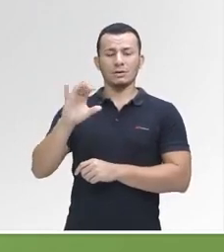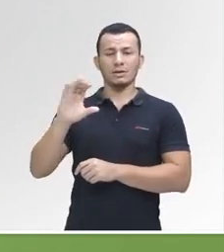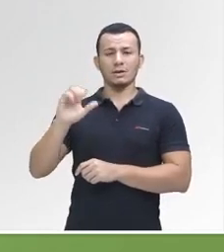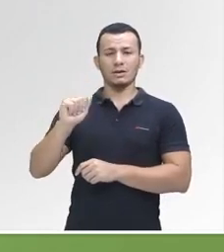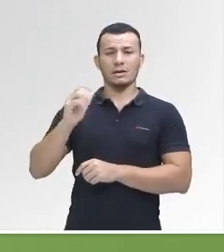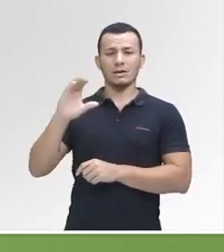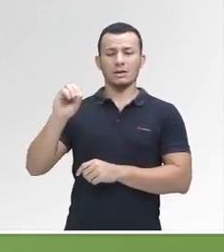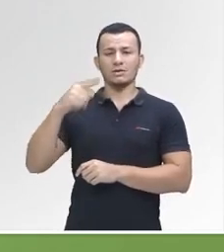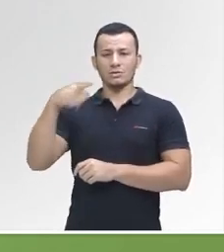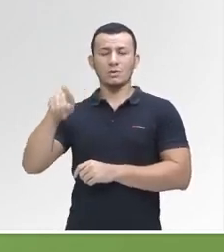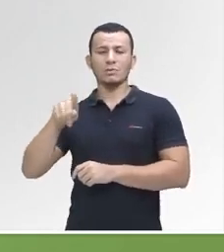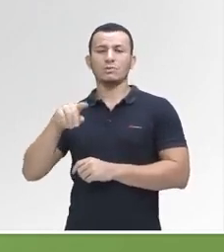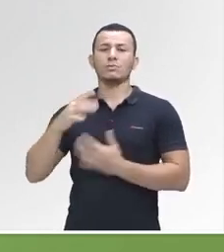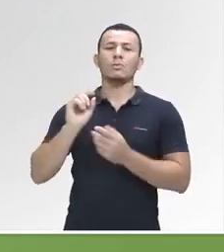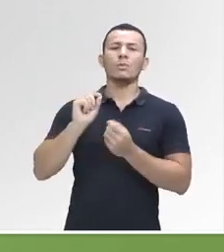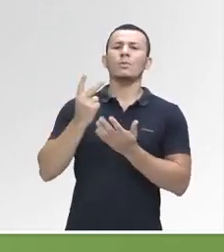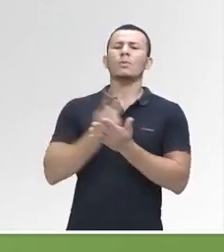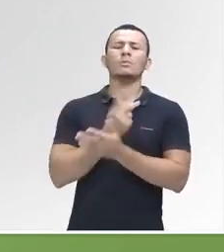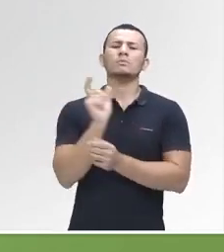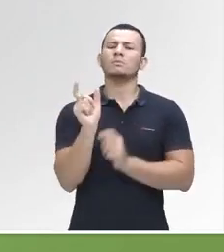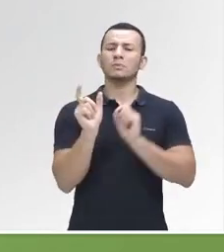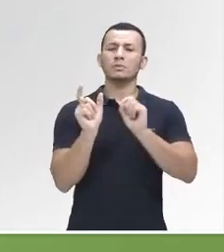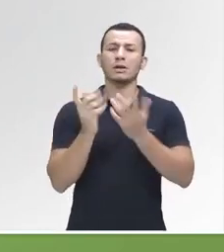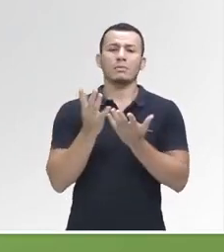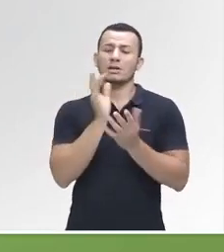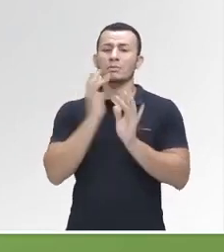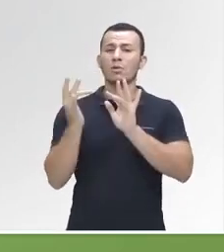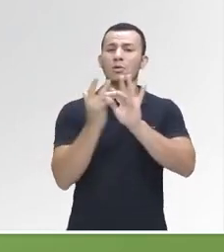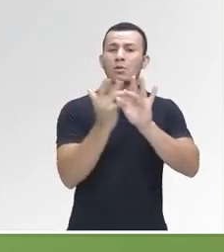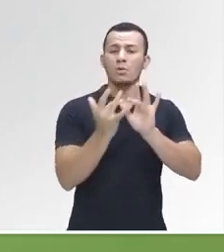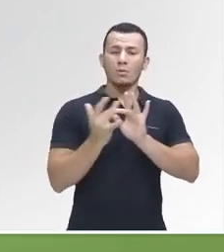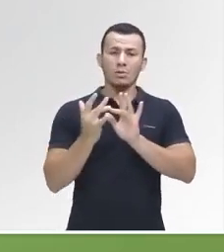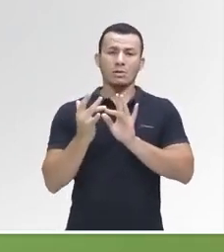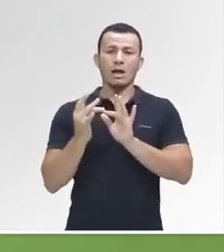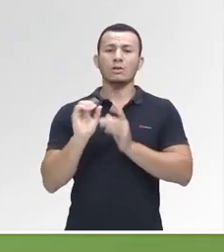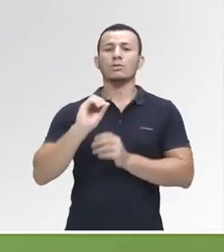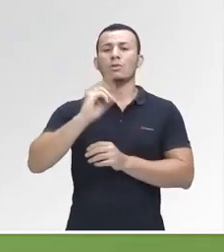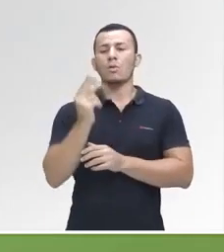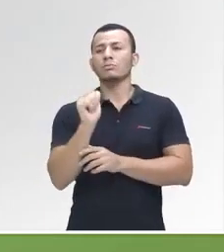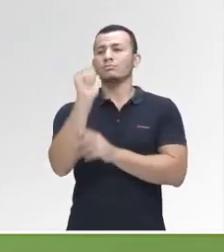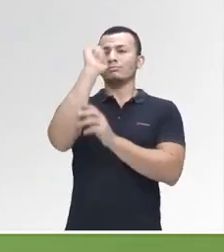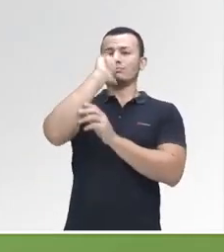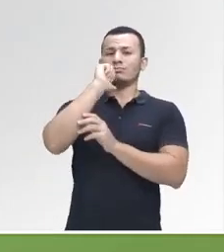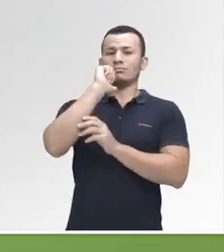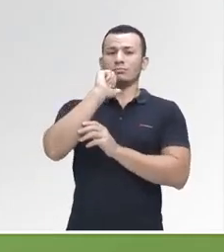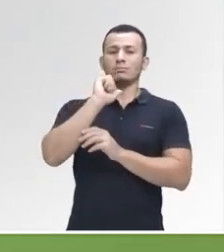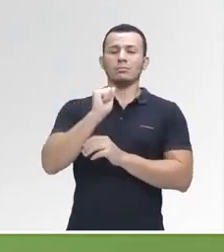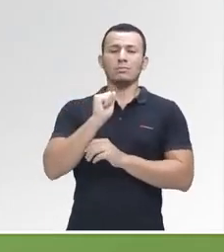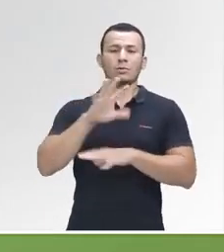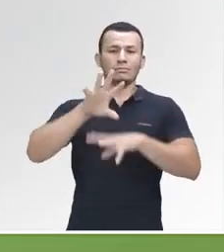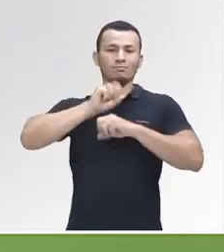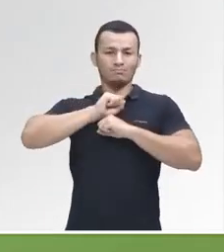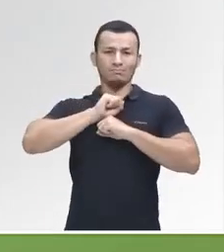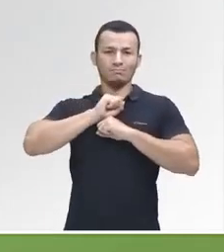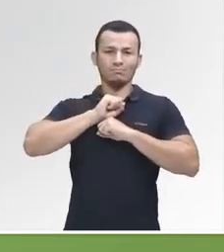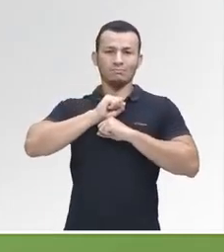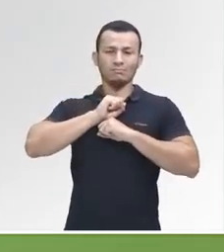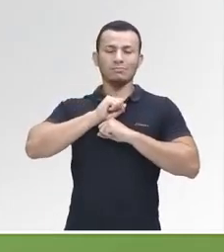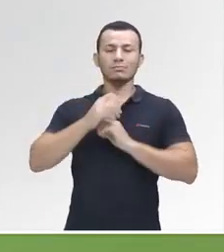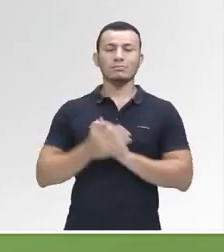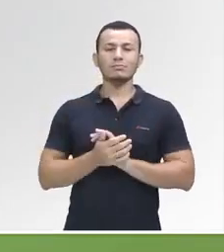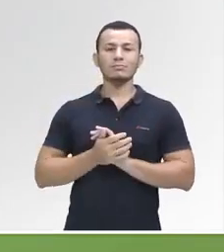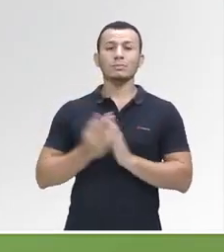alguém ingere ou tem contato com alguns itens que nós vamos ver. As intoxicações ocorrem em consequência